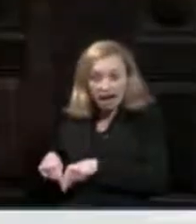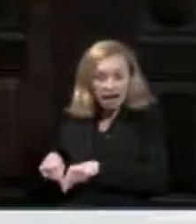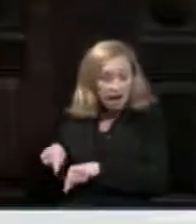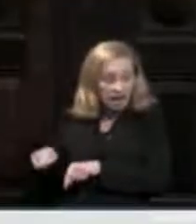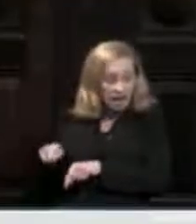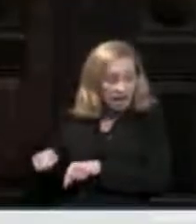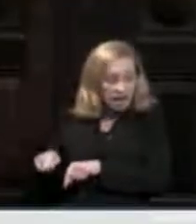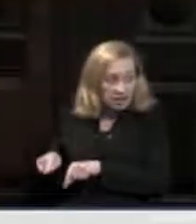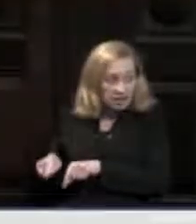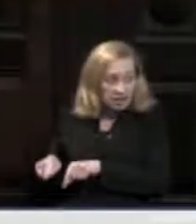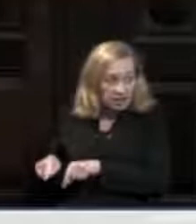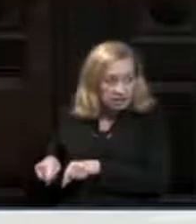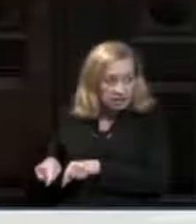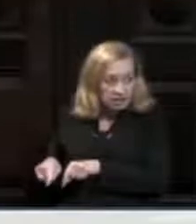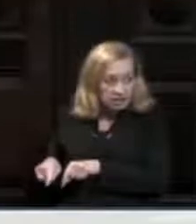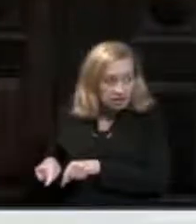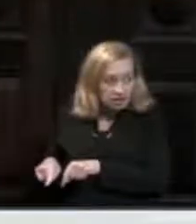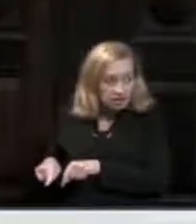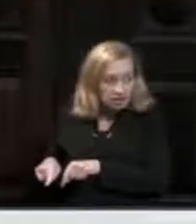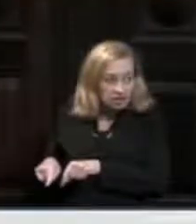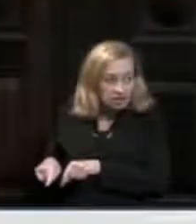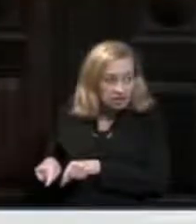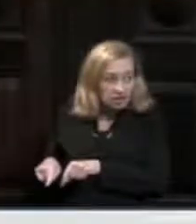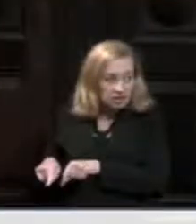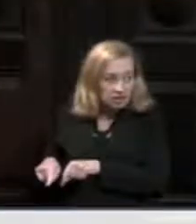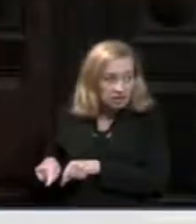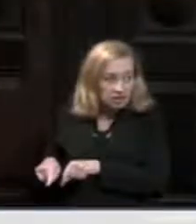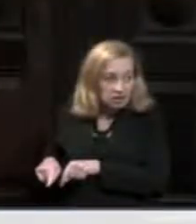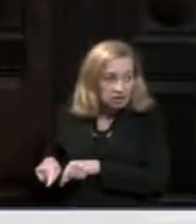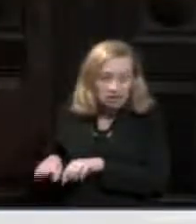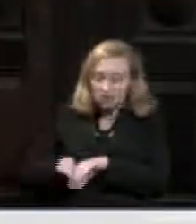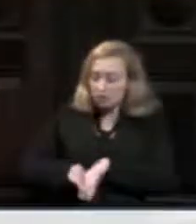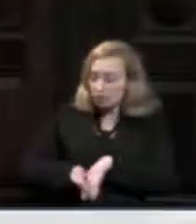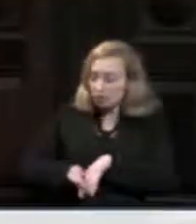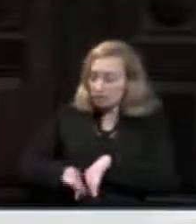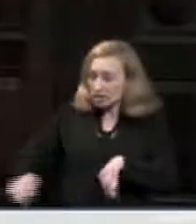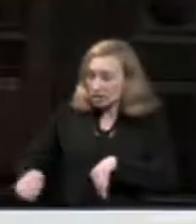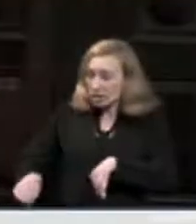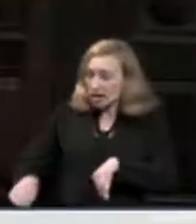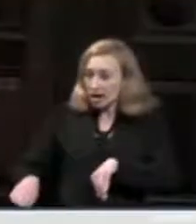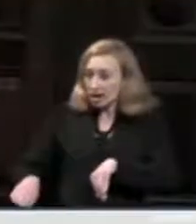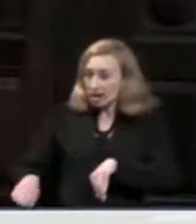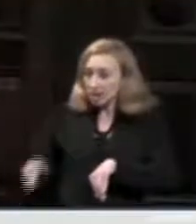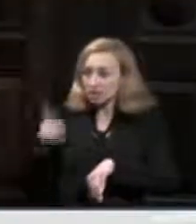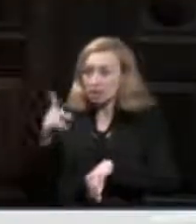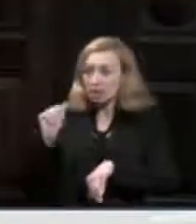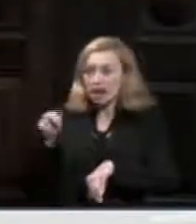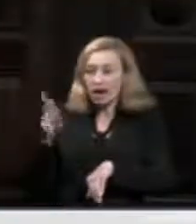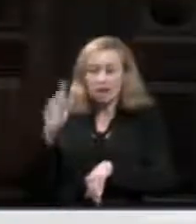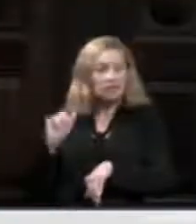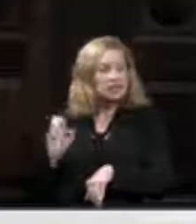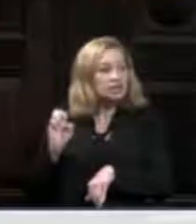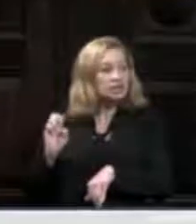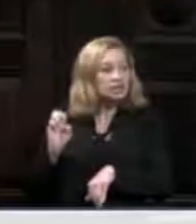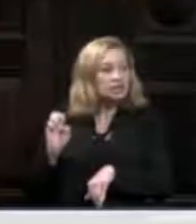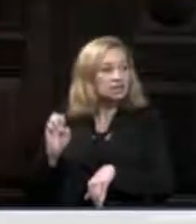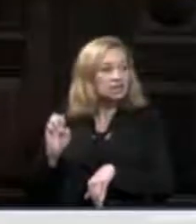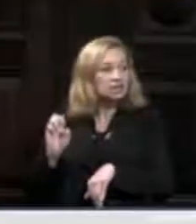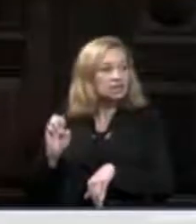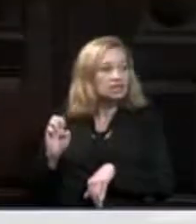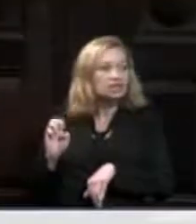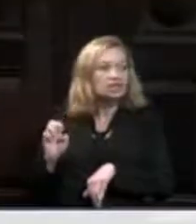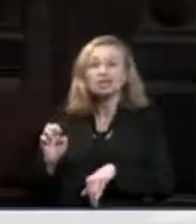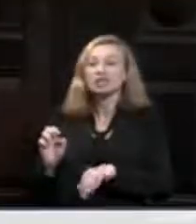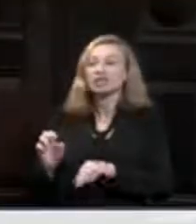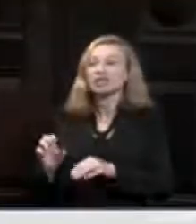uma área virgem, uma área de restinga, ficasse fora do parque e desse lugar ao empreendimento que está sendo feito